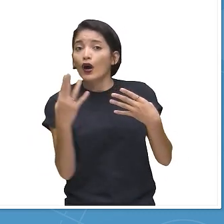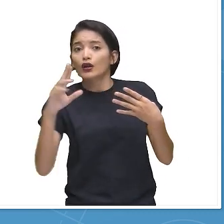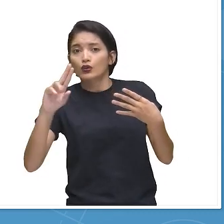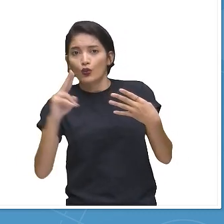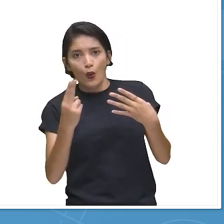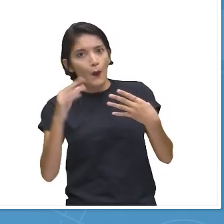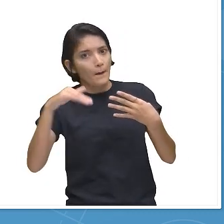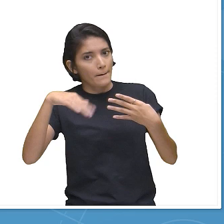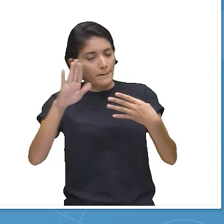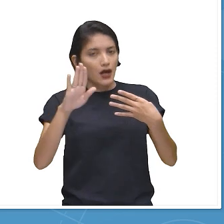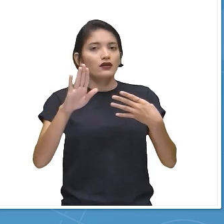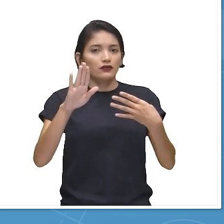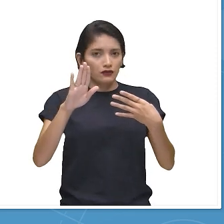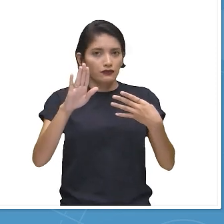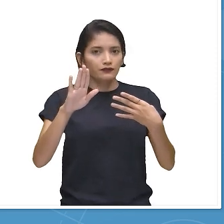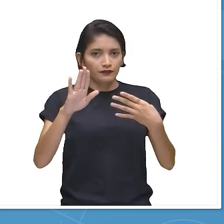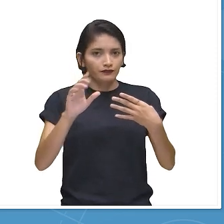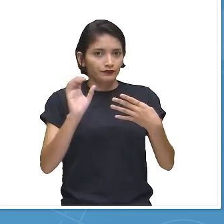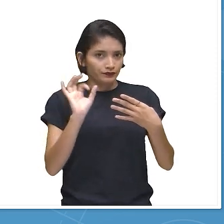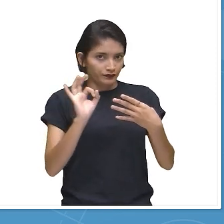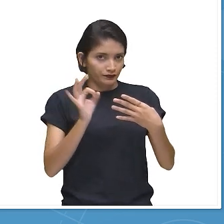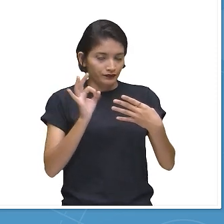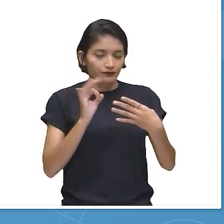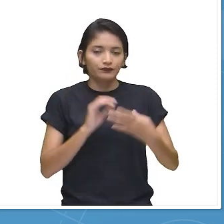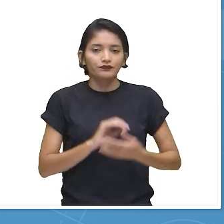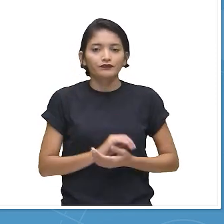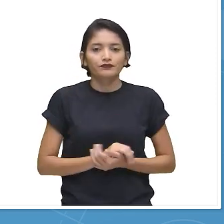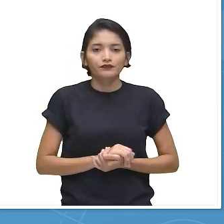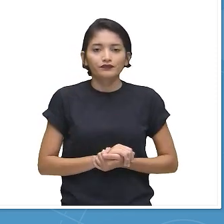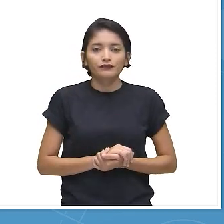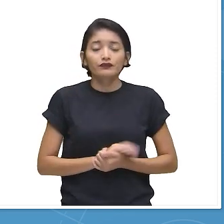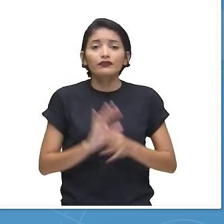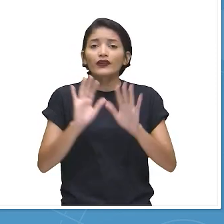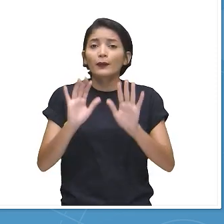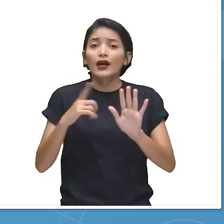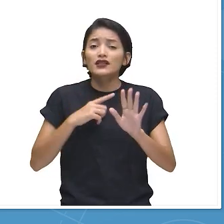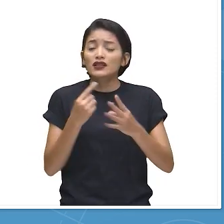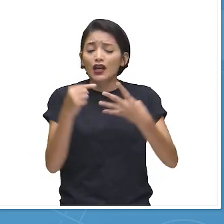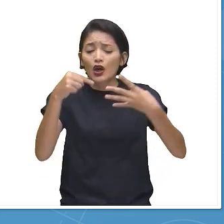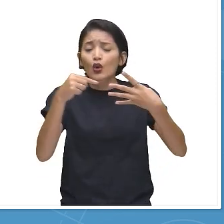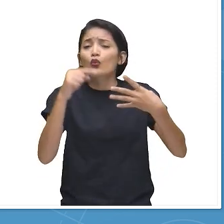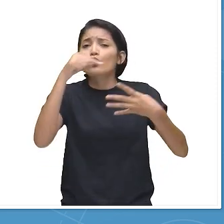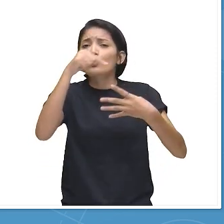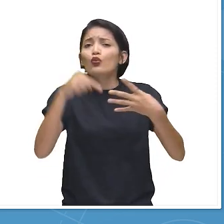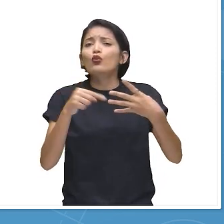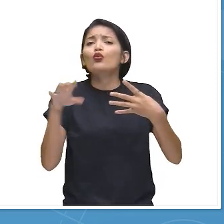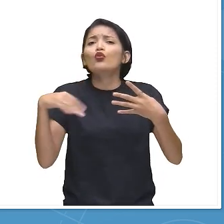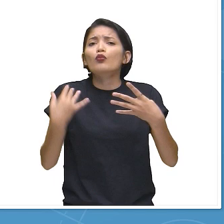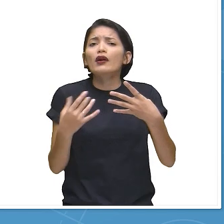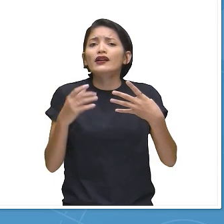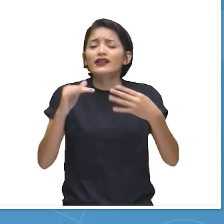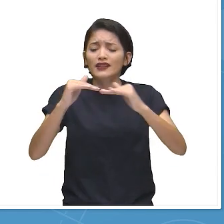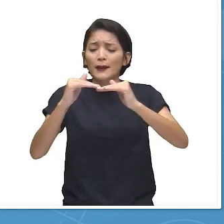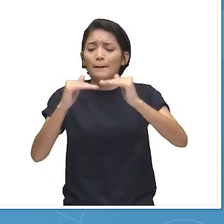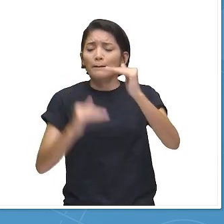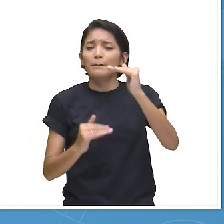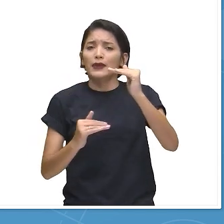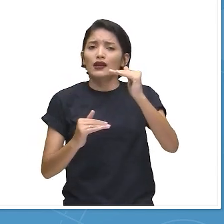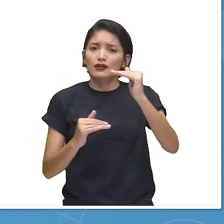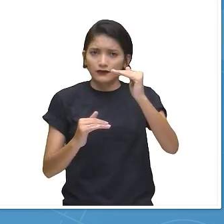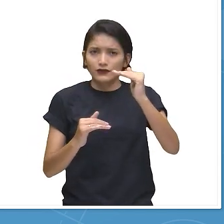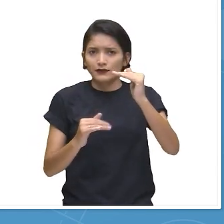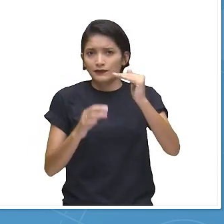mais sílabas, certo? Exceto em, qual é esta que tem menos de 4